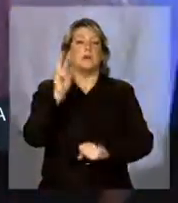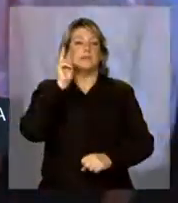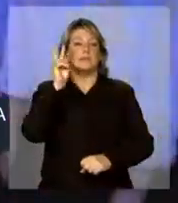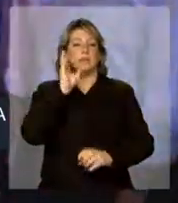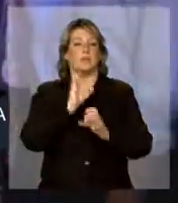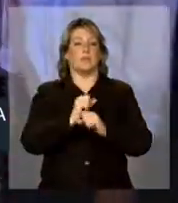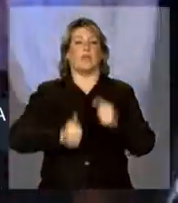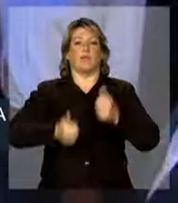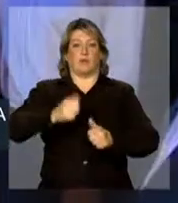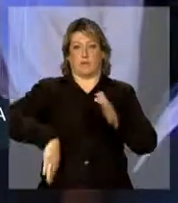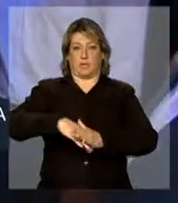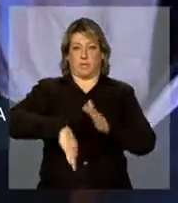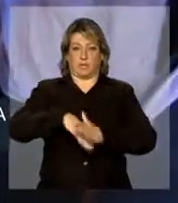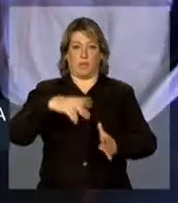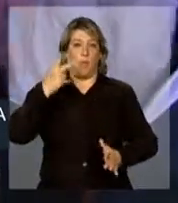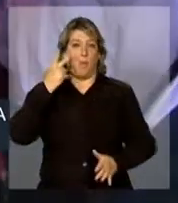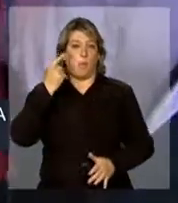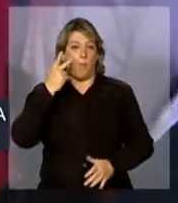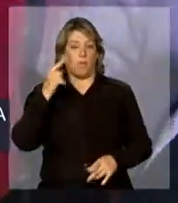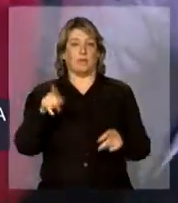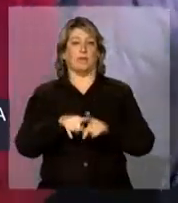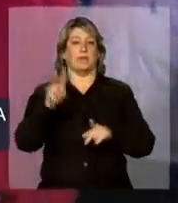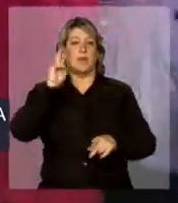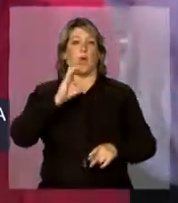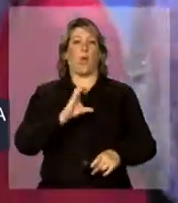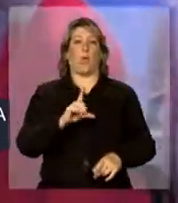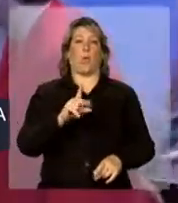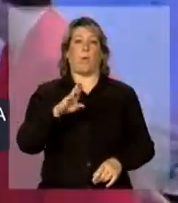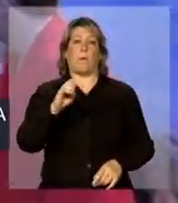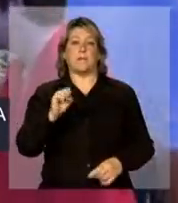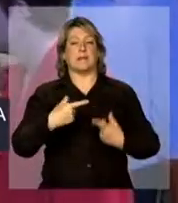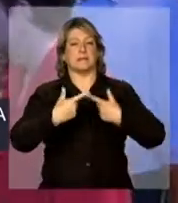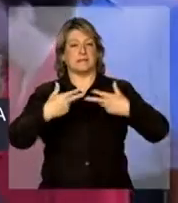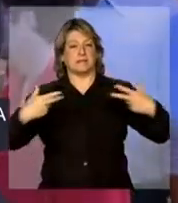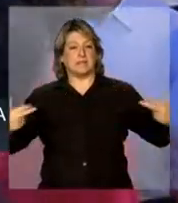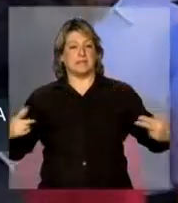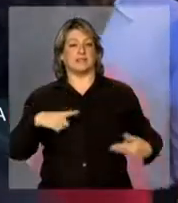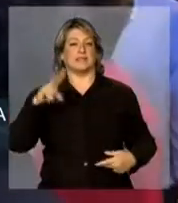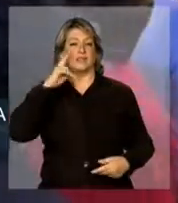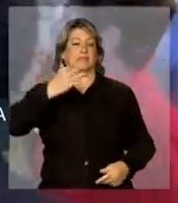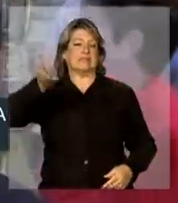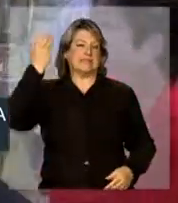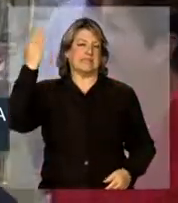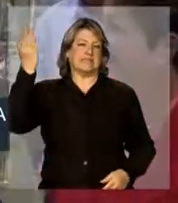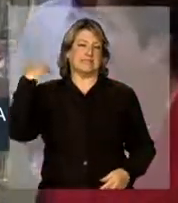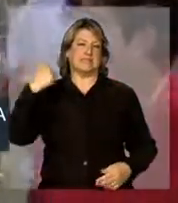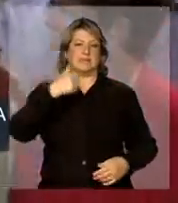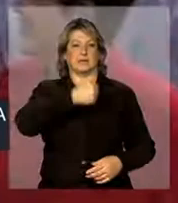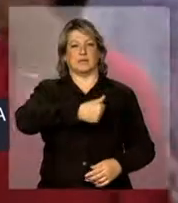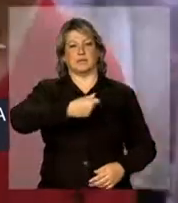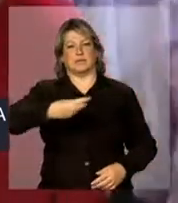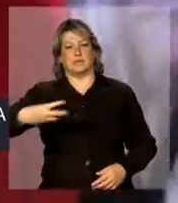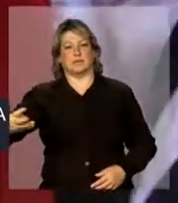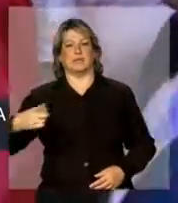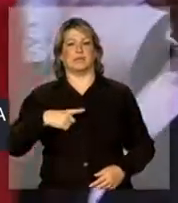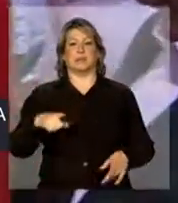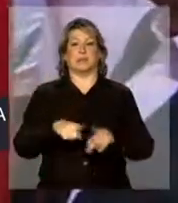futebol Cearense com passagem por seus clubes grandes clássicos com a história de seus astros